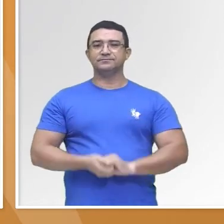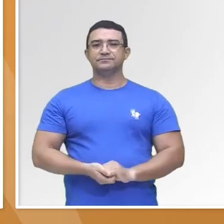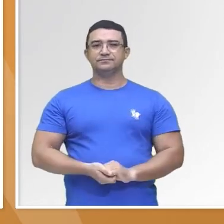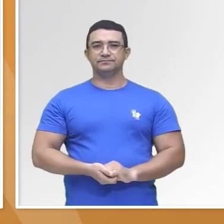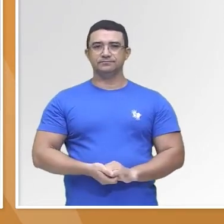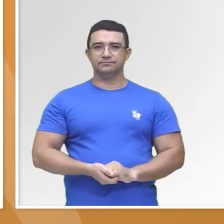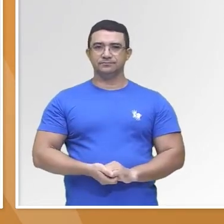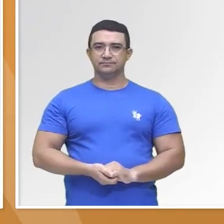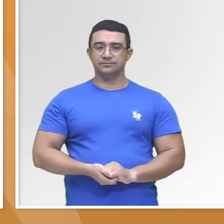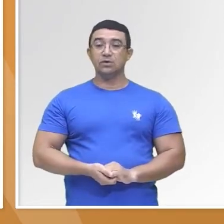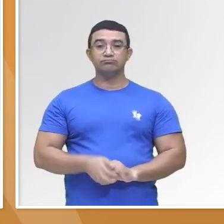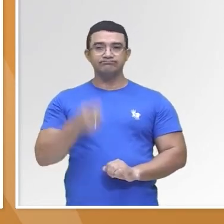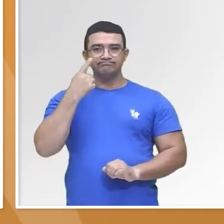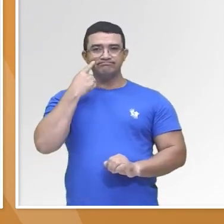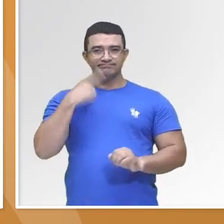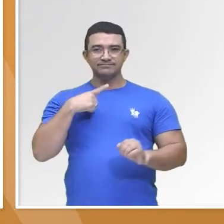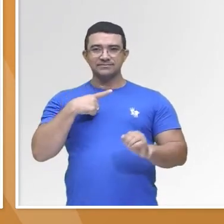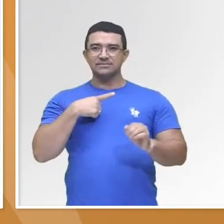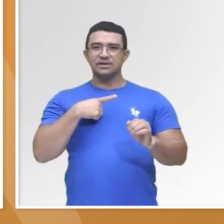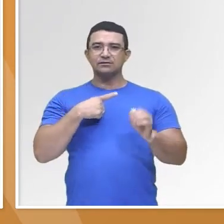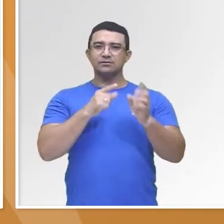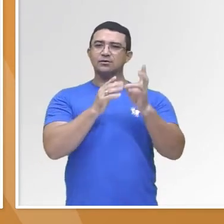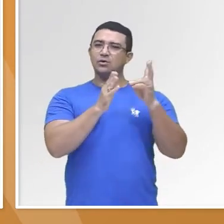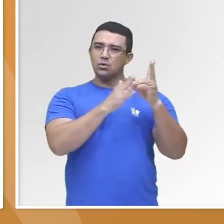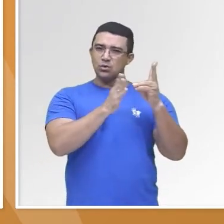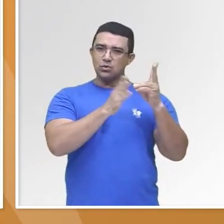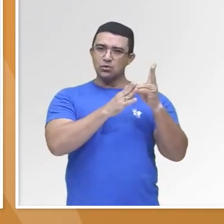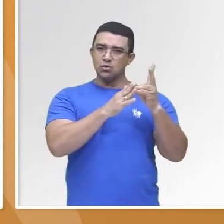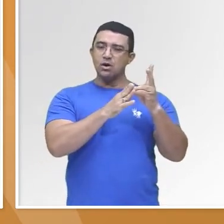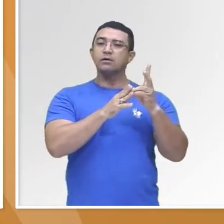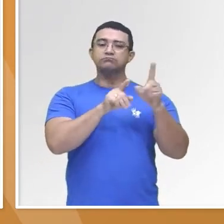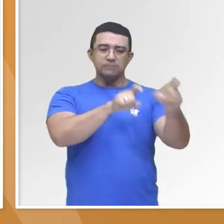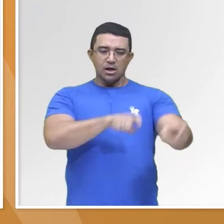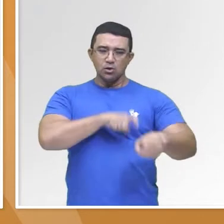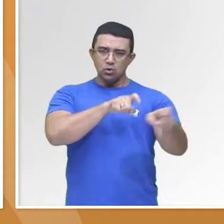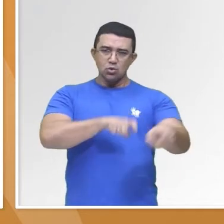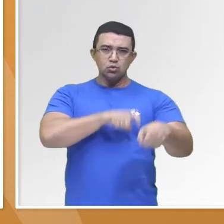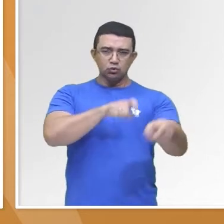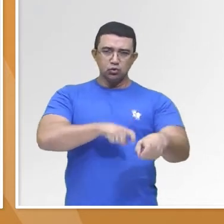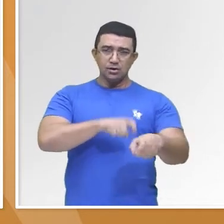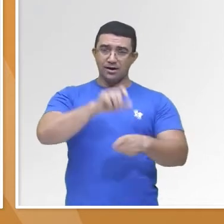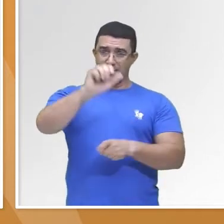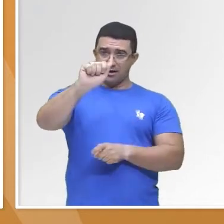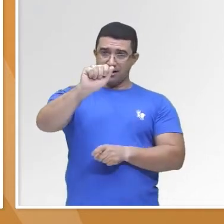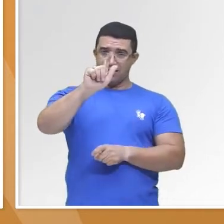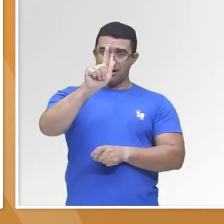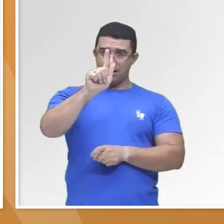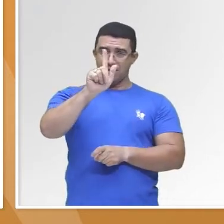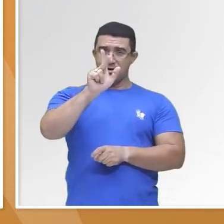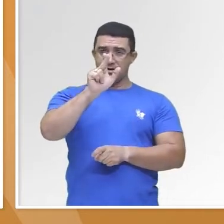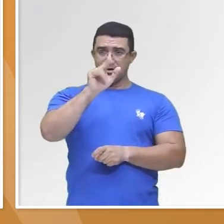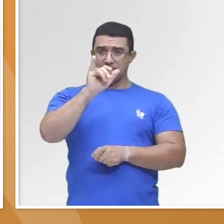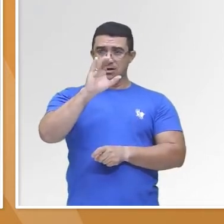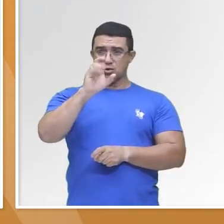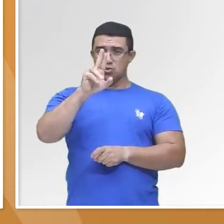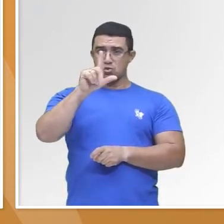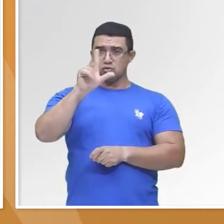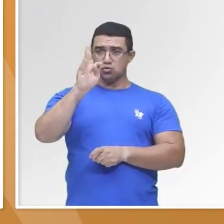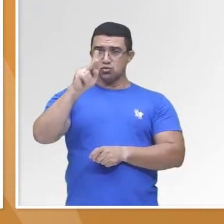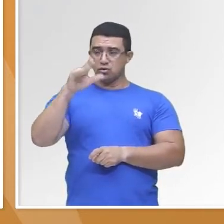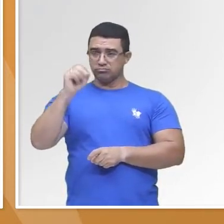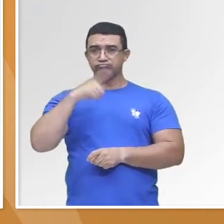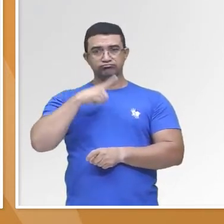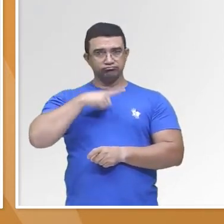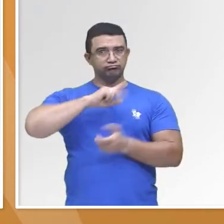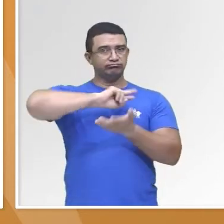ter o Curumim, né, na agricultura, e isso acontece, né, em vários países,